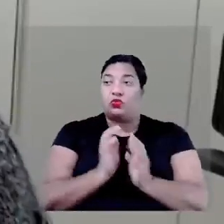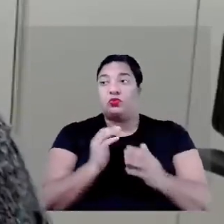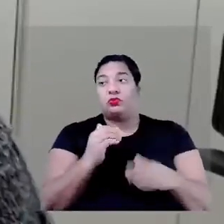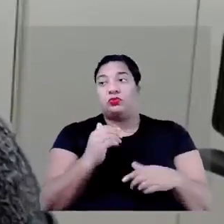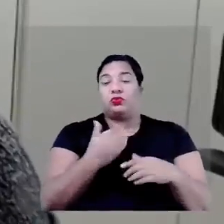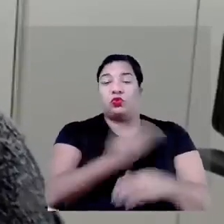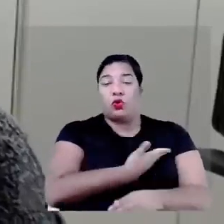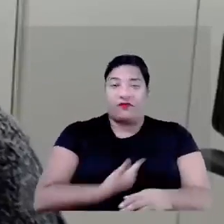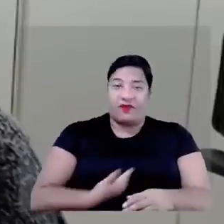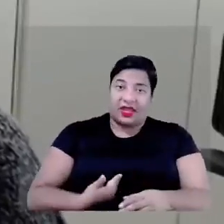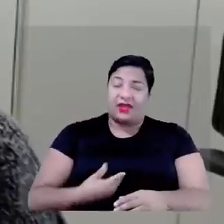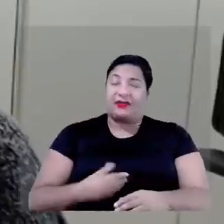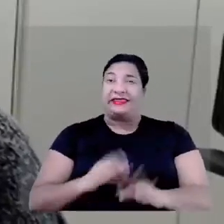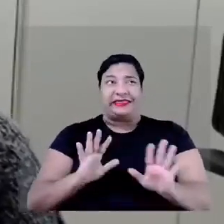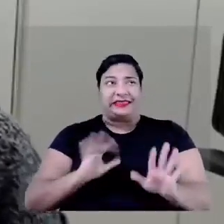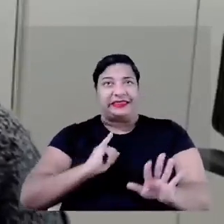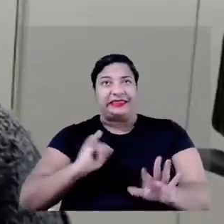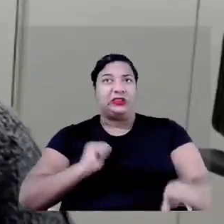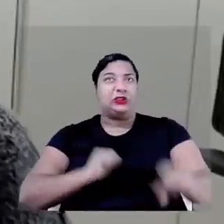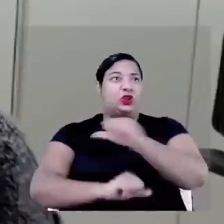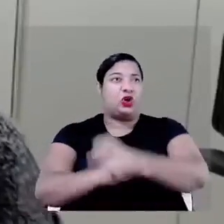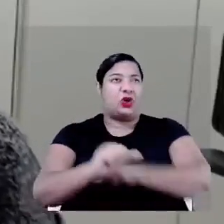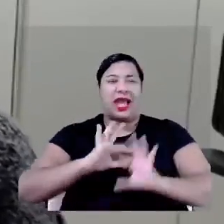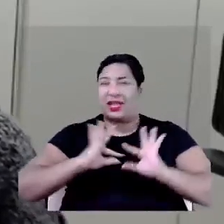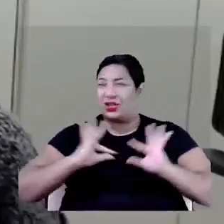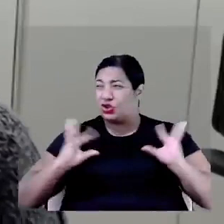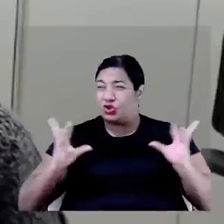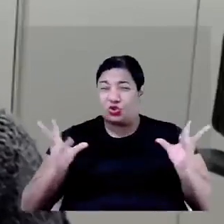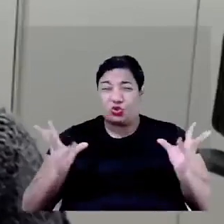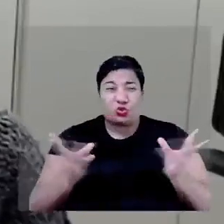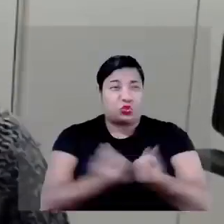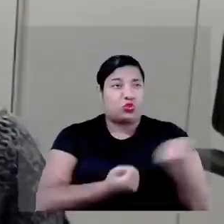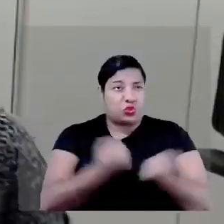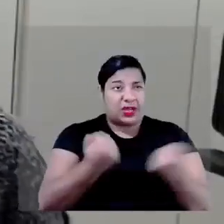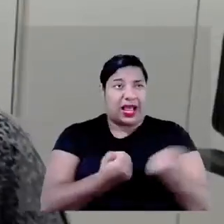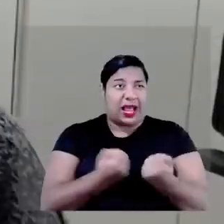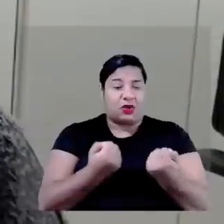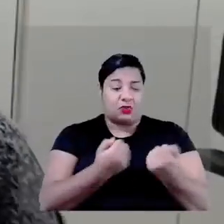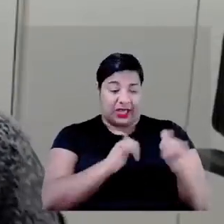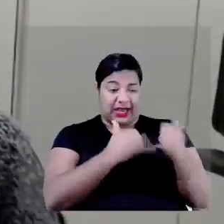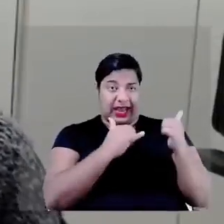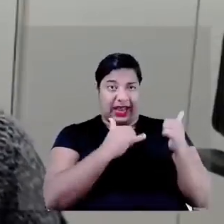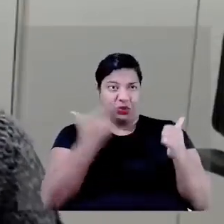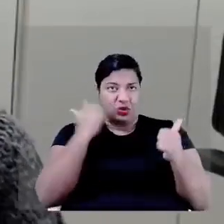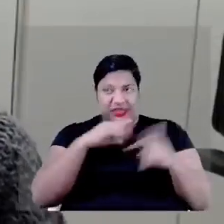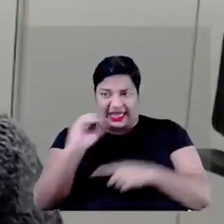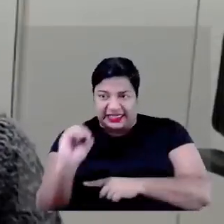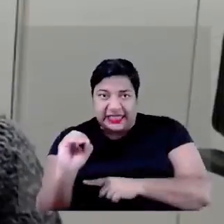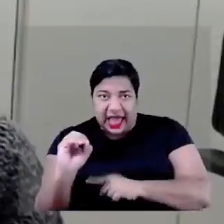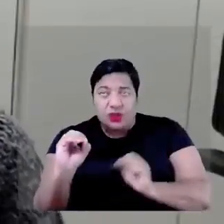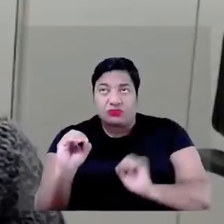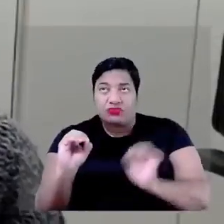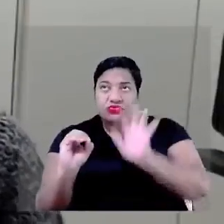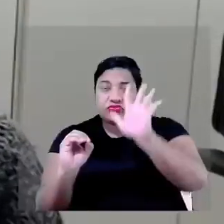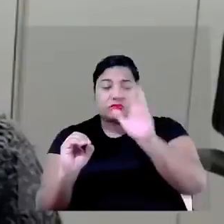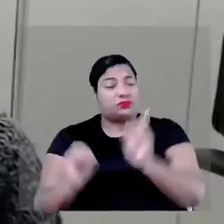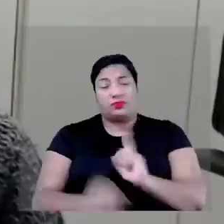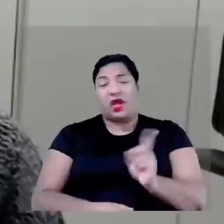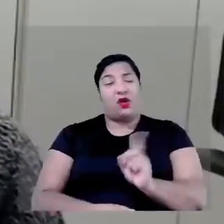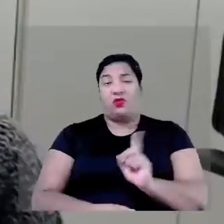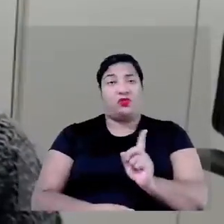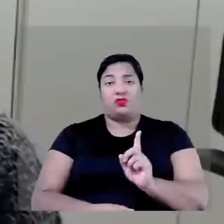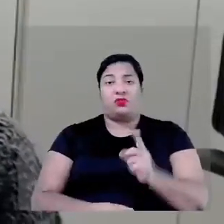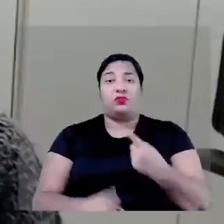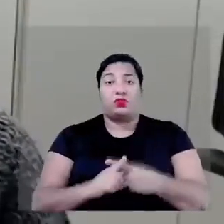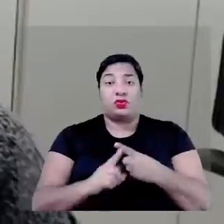elétricos, a gente vai zerar as emissões? E aí eu digo, não vai zerar, porque mesmo os veículos elétricos, eles